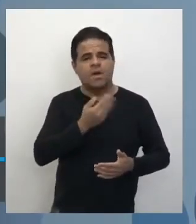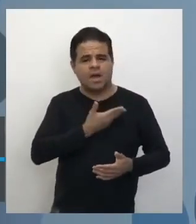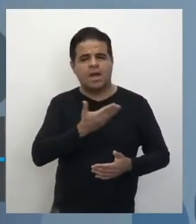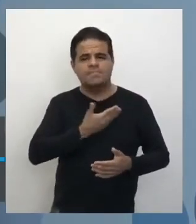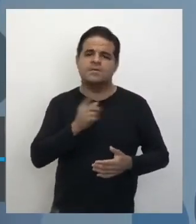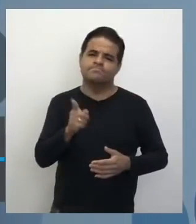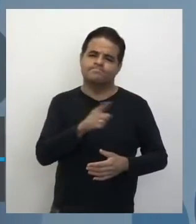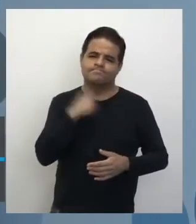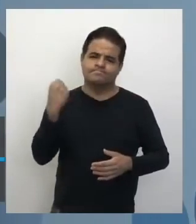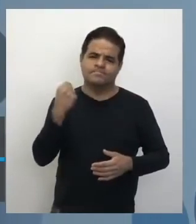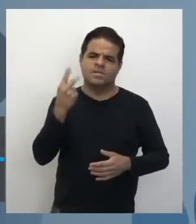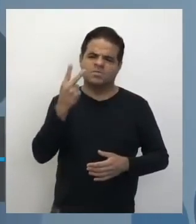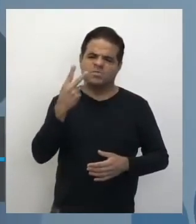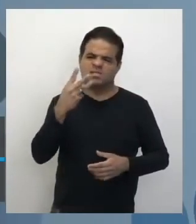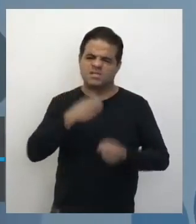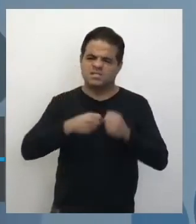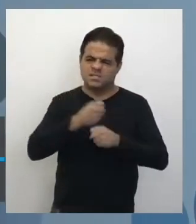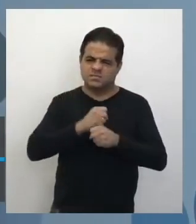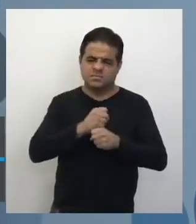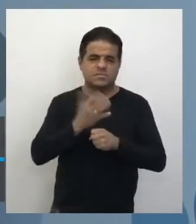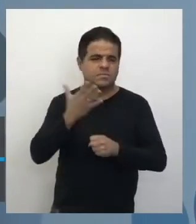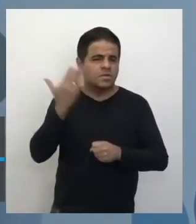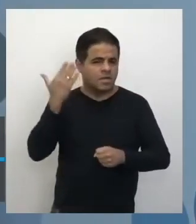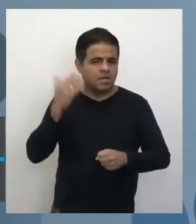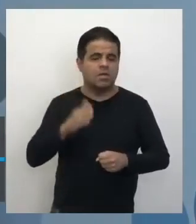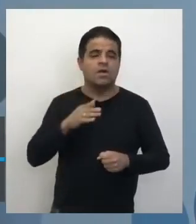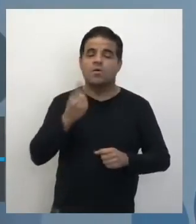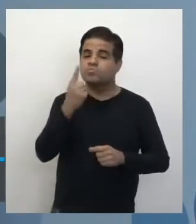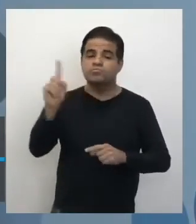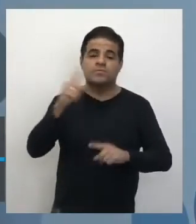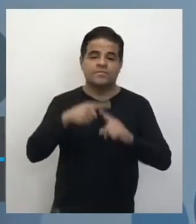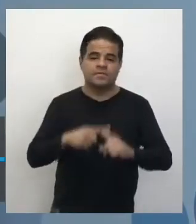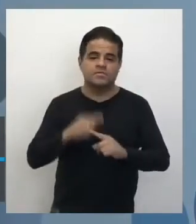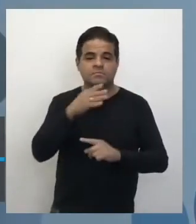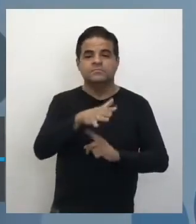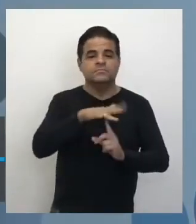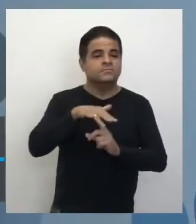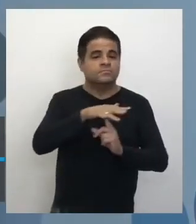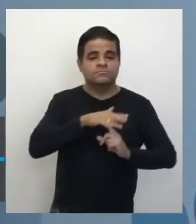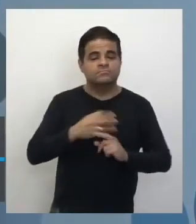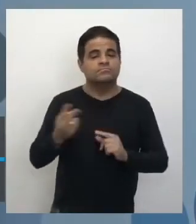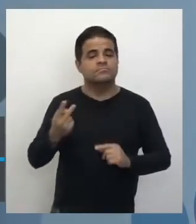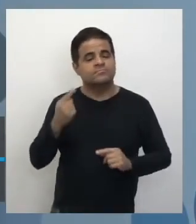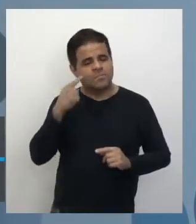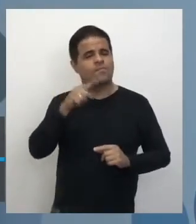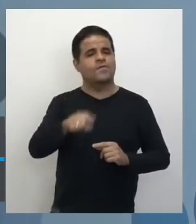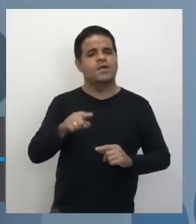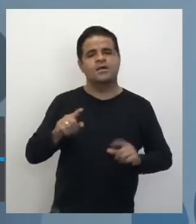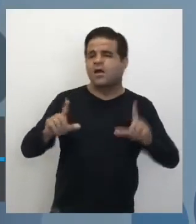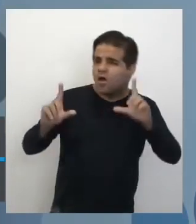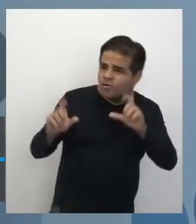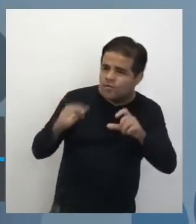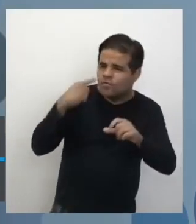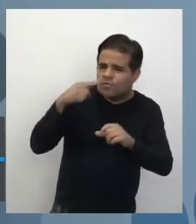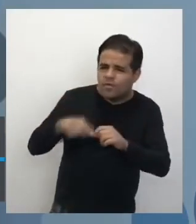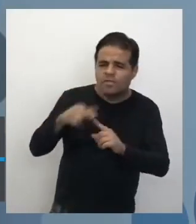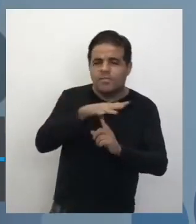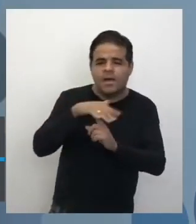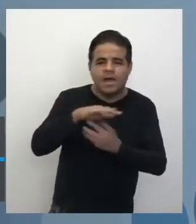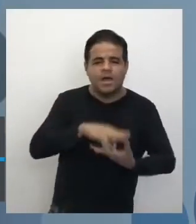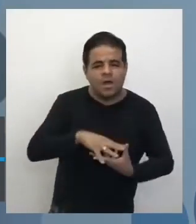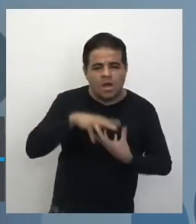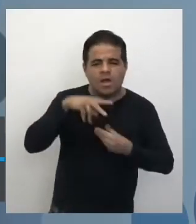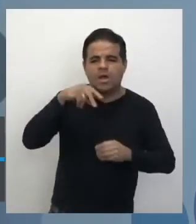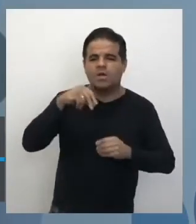que ele faleceu há 2, 3 anos, e essa foi a última vez que eu fui com ele ao parque, né? Então a gente, quando eu olho essa imagem, quando eu lembro do Parque do Ibirapuera,